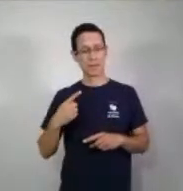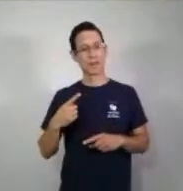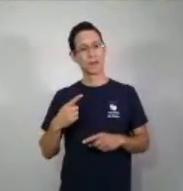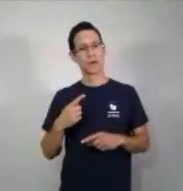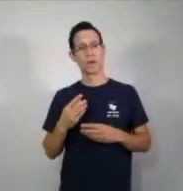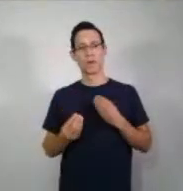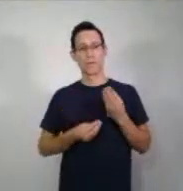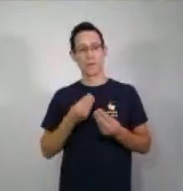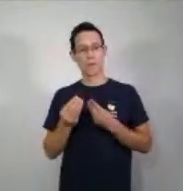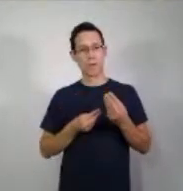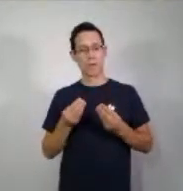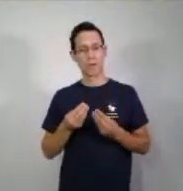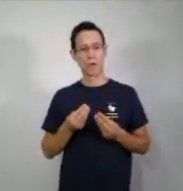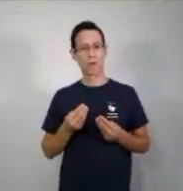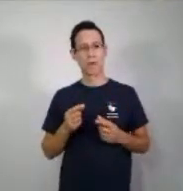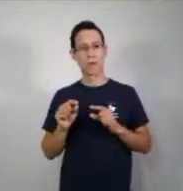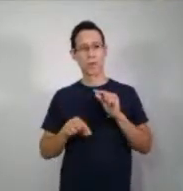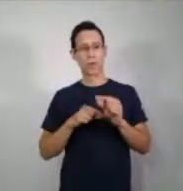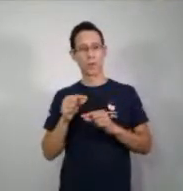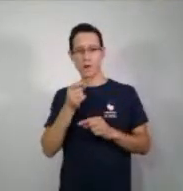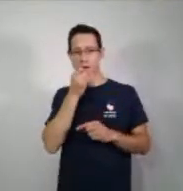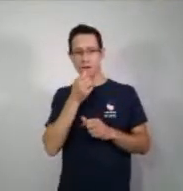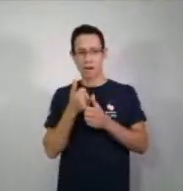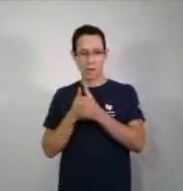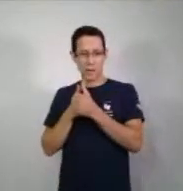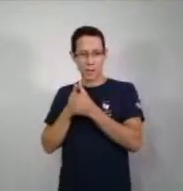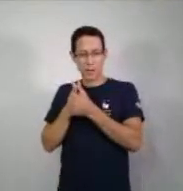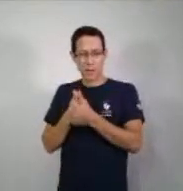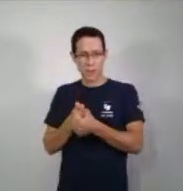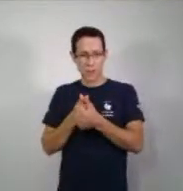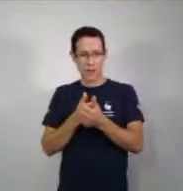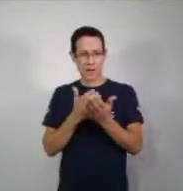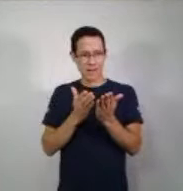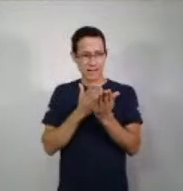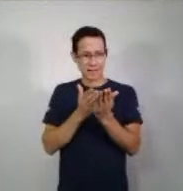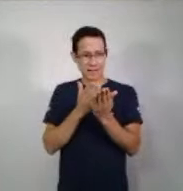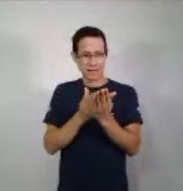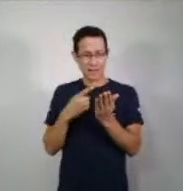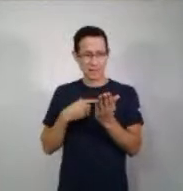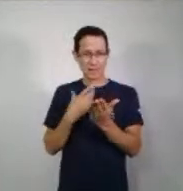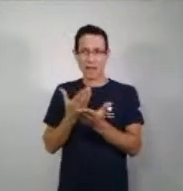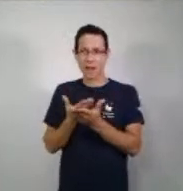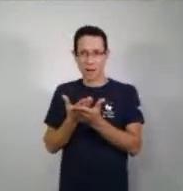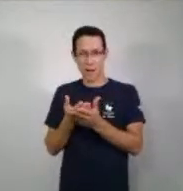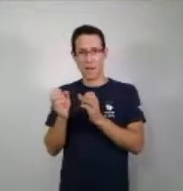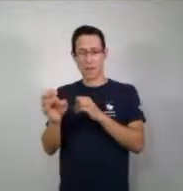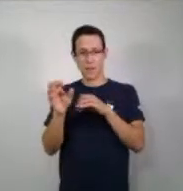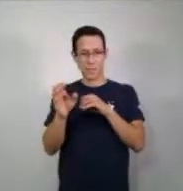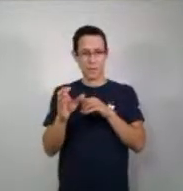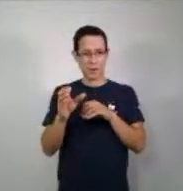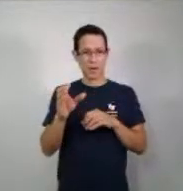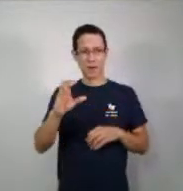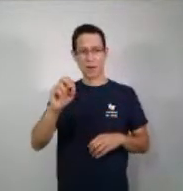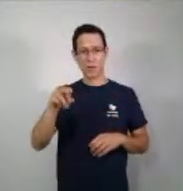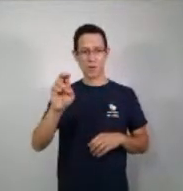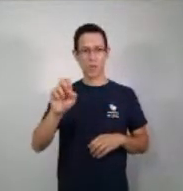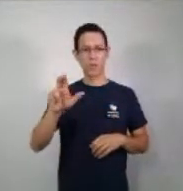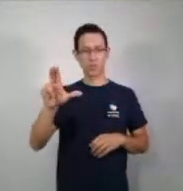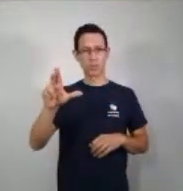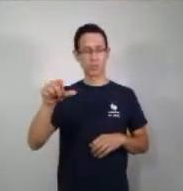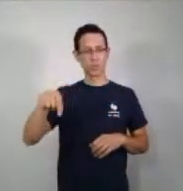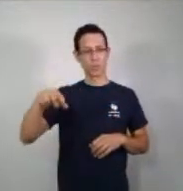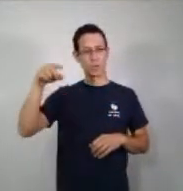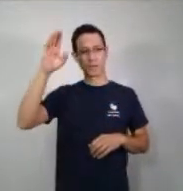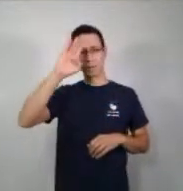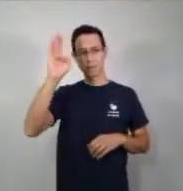isso me mobilizou muito, porque acompanhando pelo diário, que ele está dando aula para um cônsul do Brasil, Mário Moreira da Silva, e